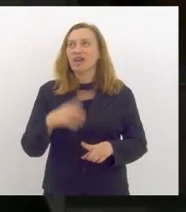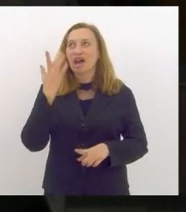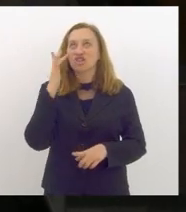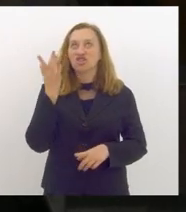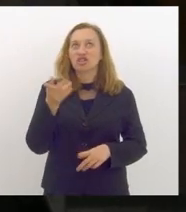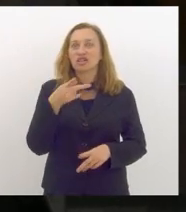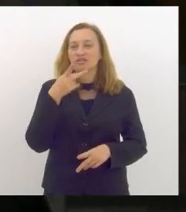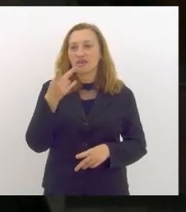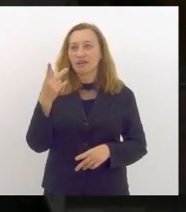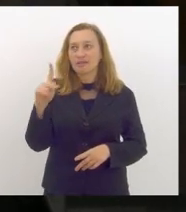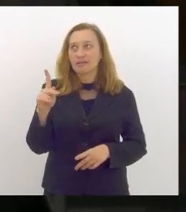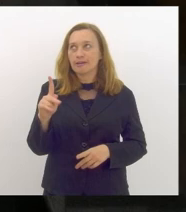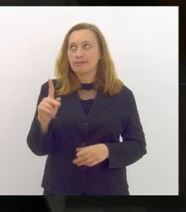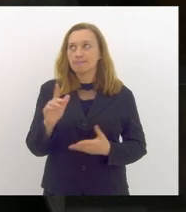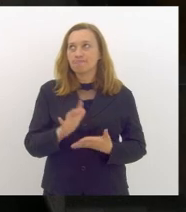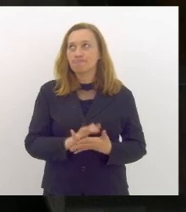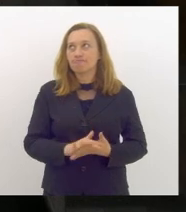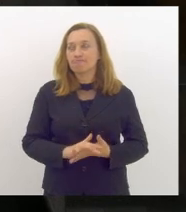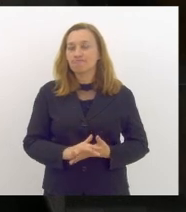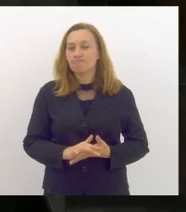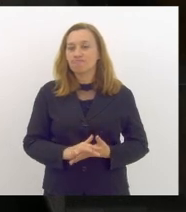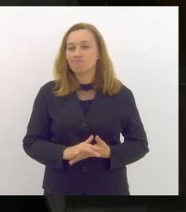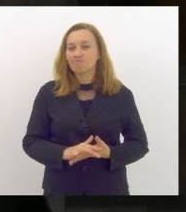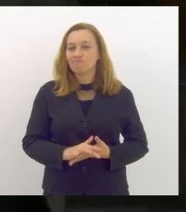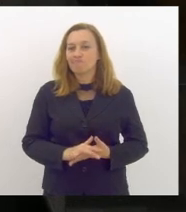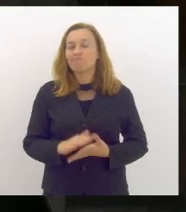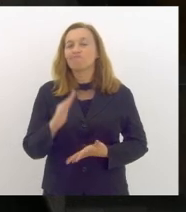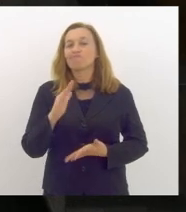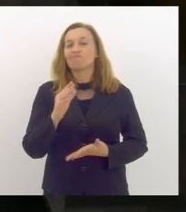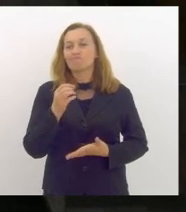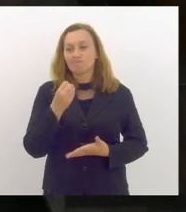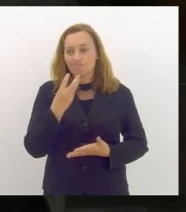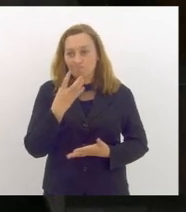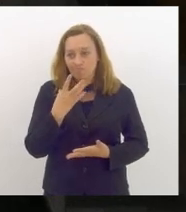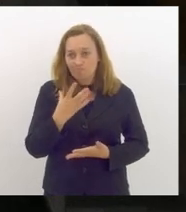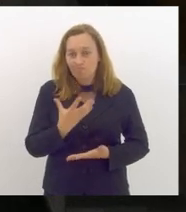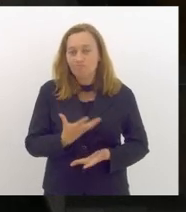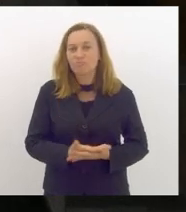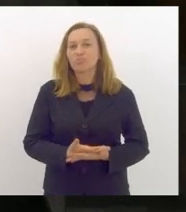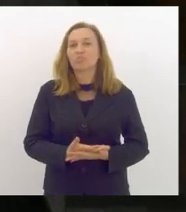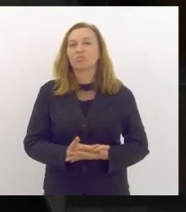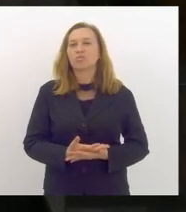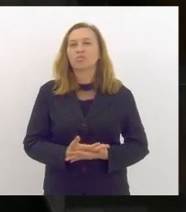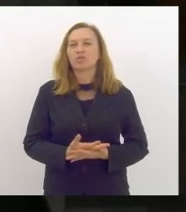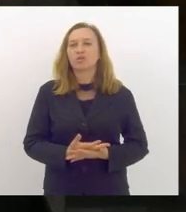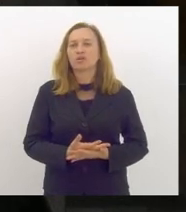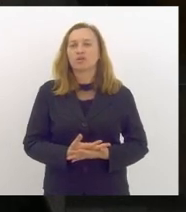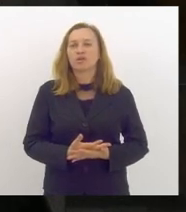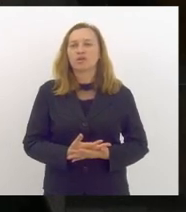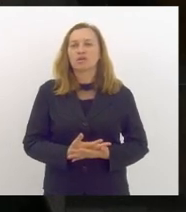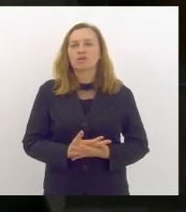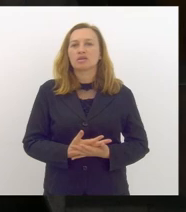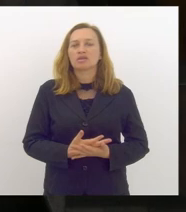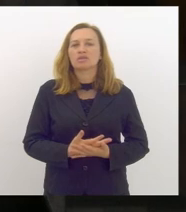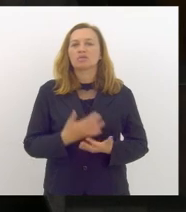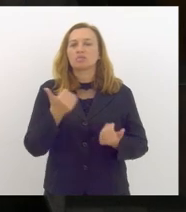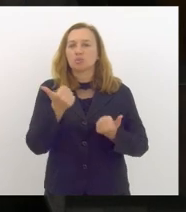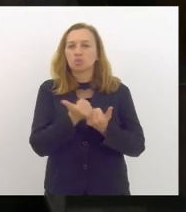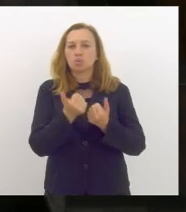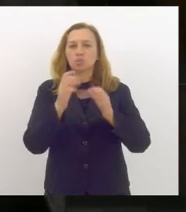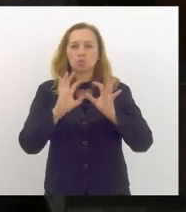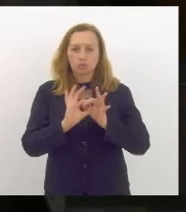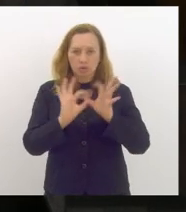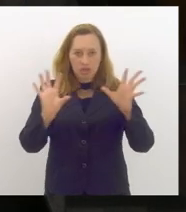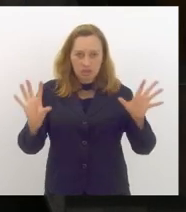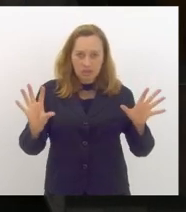discurso muito consistente a favor da democracia